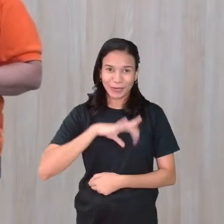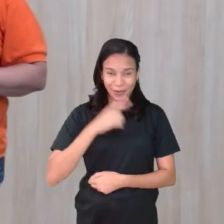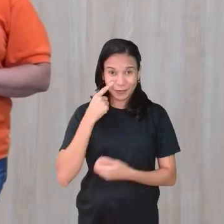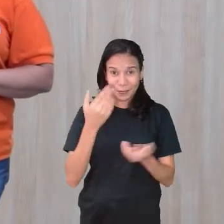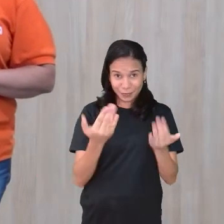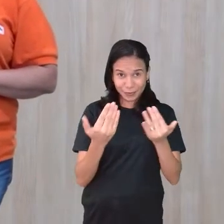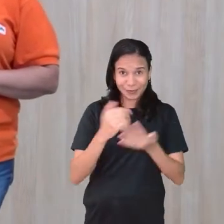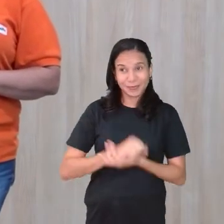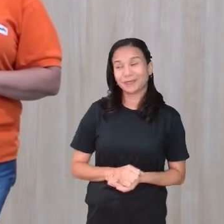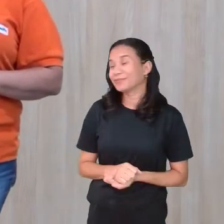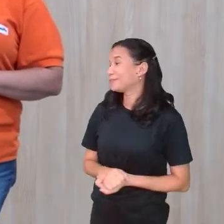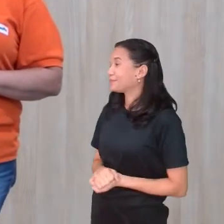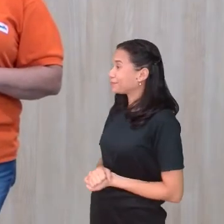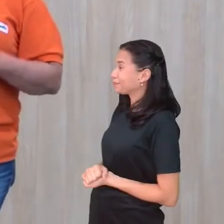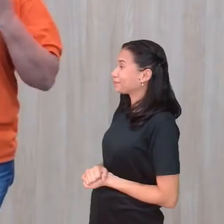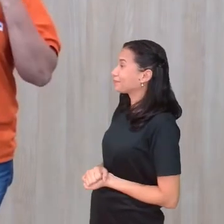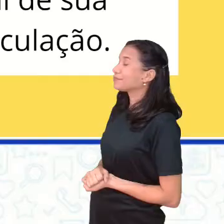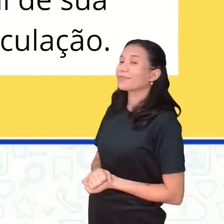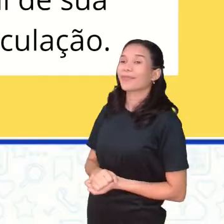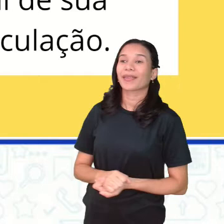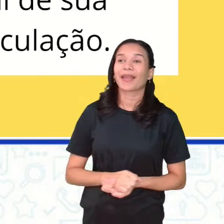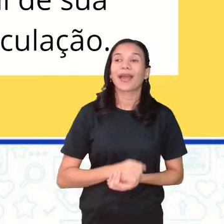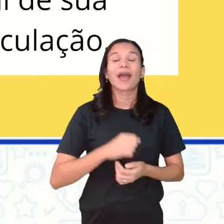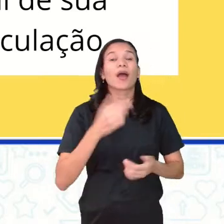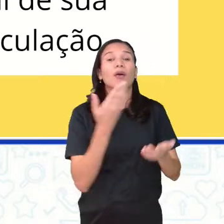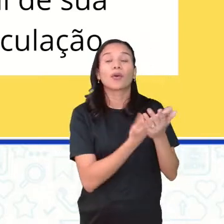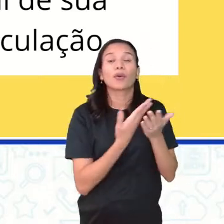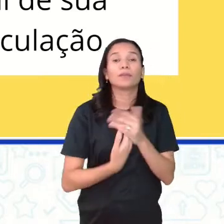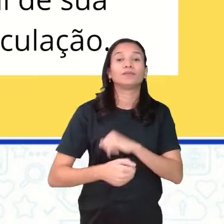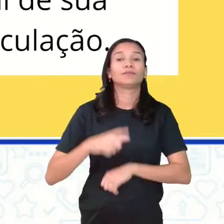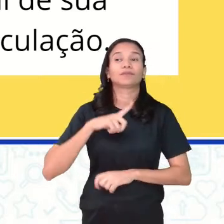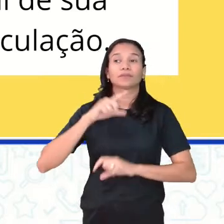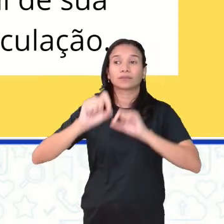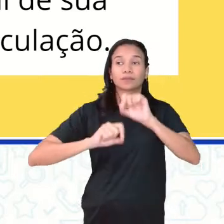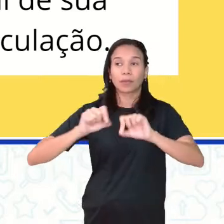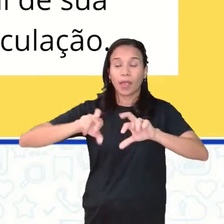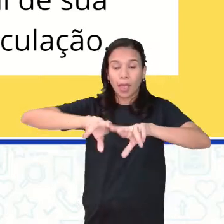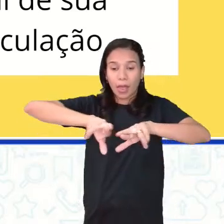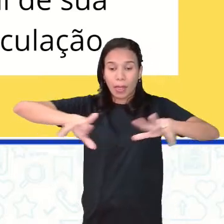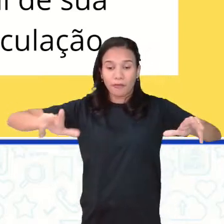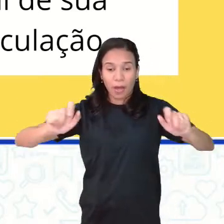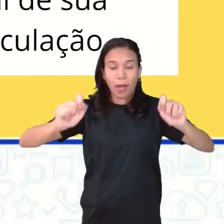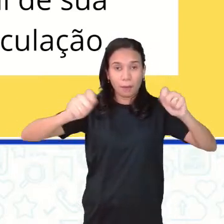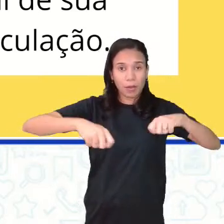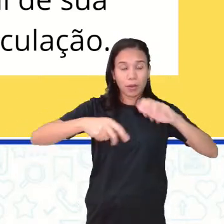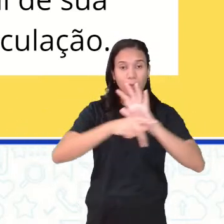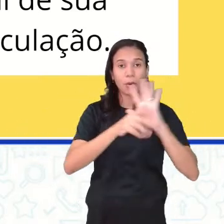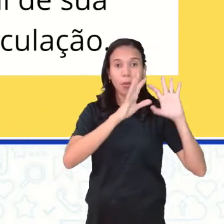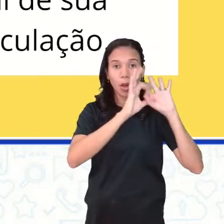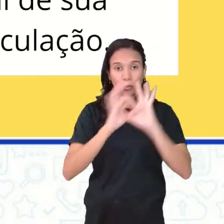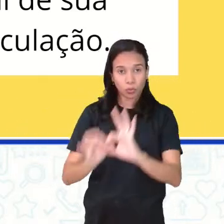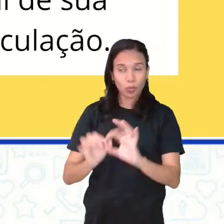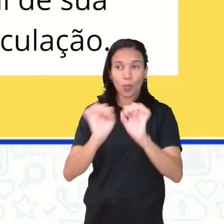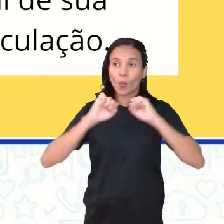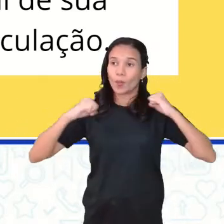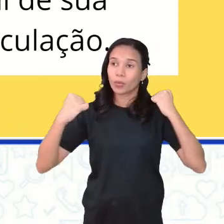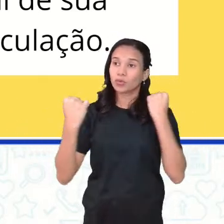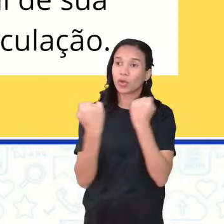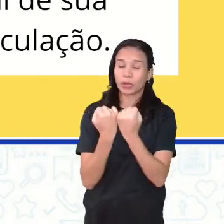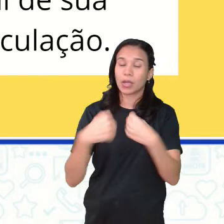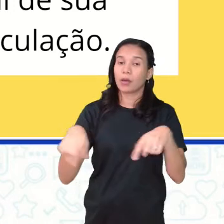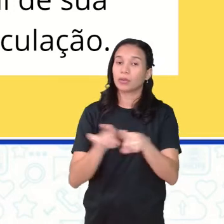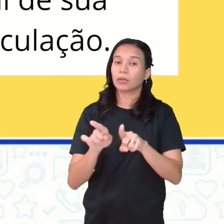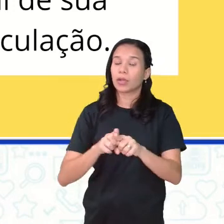lá. É objeto de estudo diferentes condições do contexto social de